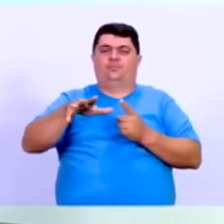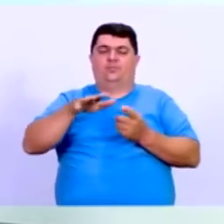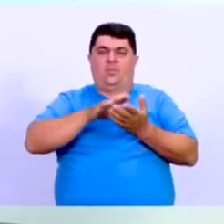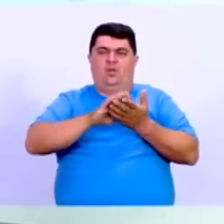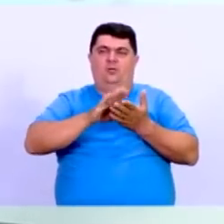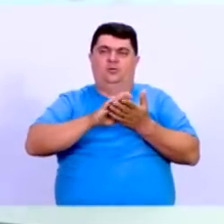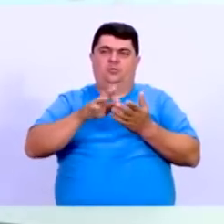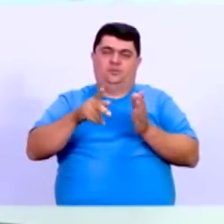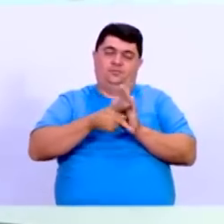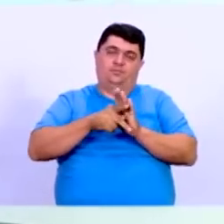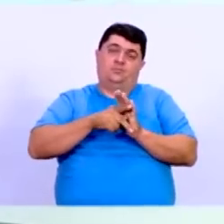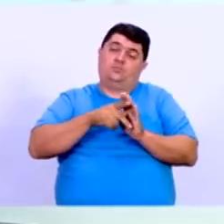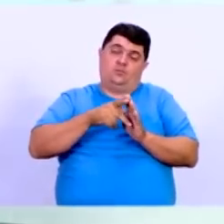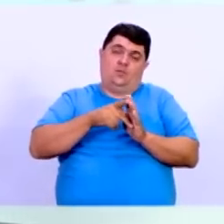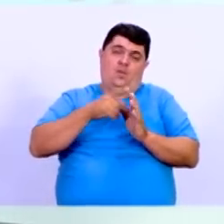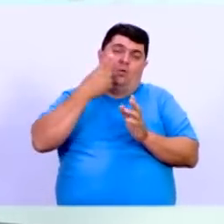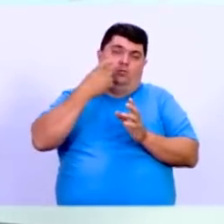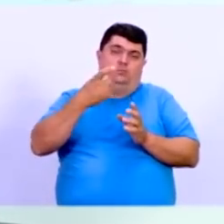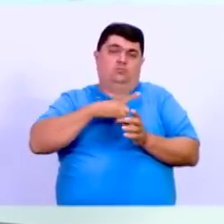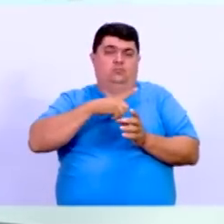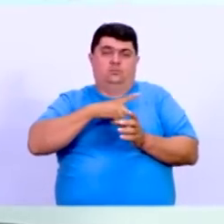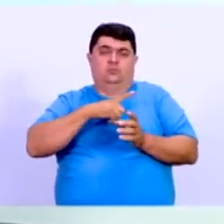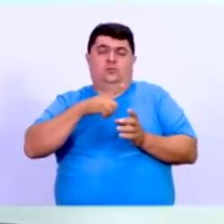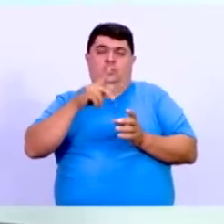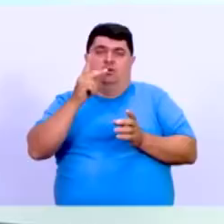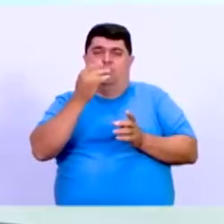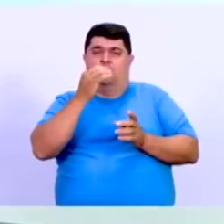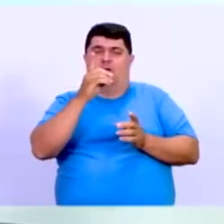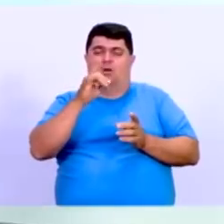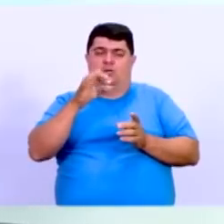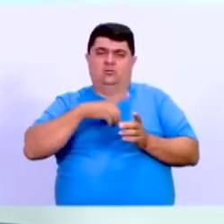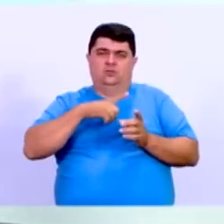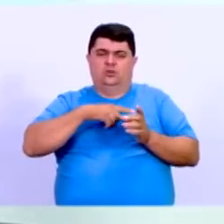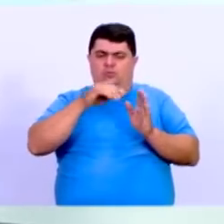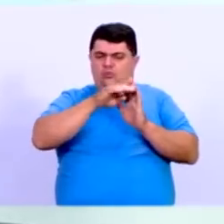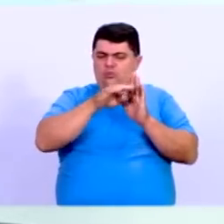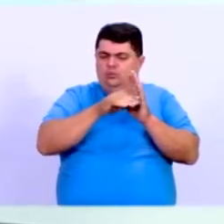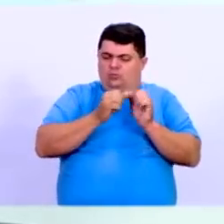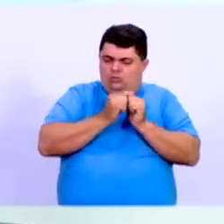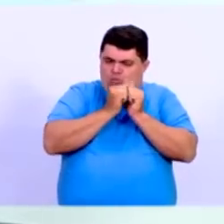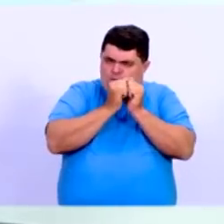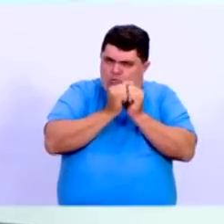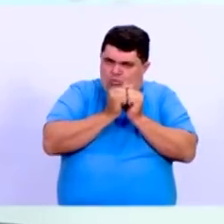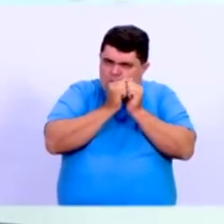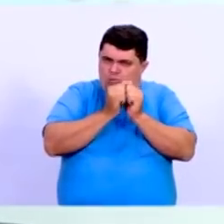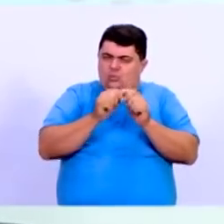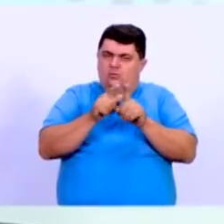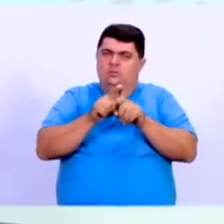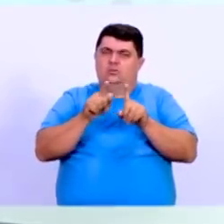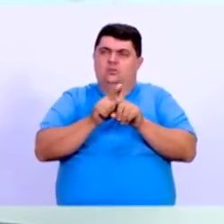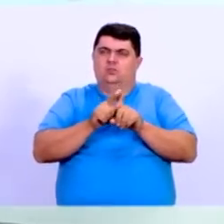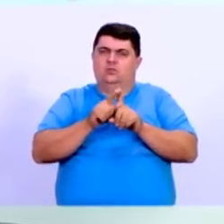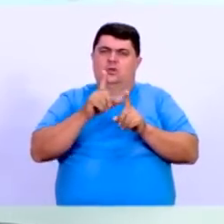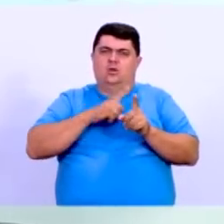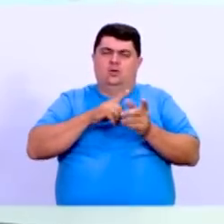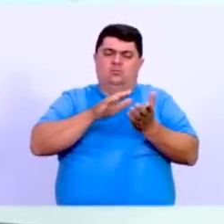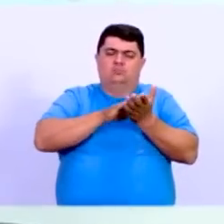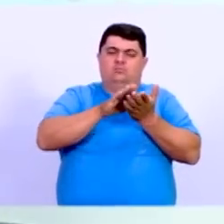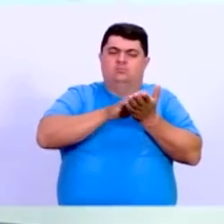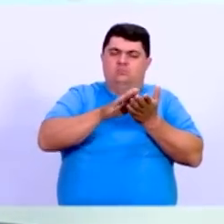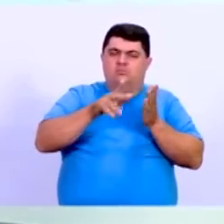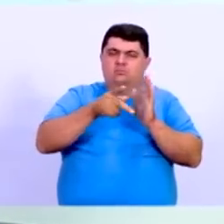uma impressora. E óbvio, né, que para gerenciar esse recurso de hardware deve ter algum software ali no meio, né, professor? Com certeza, né? É o software de impressão que